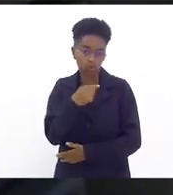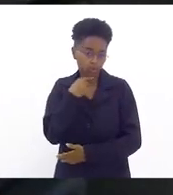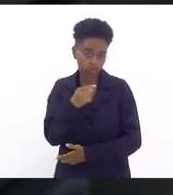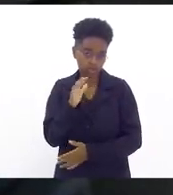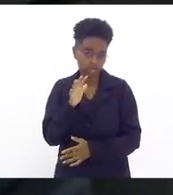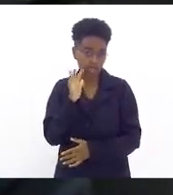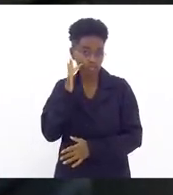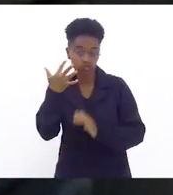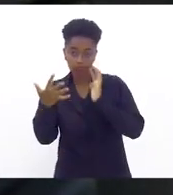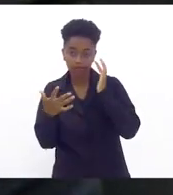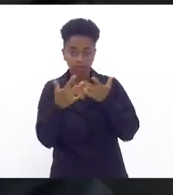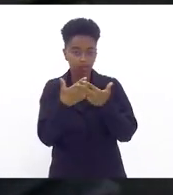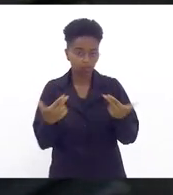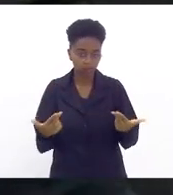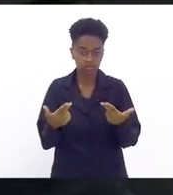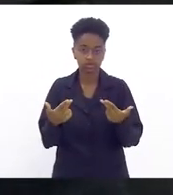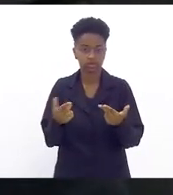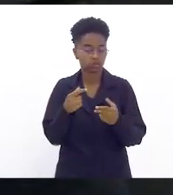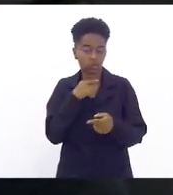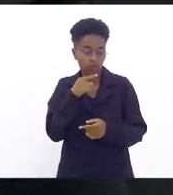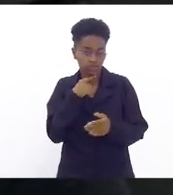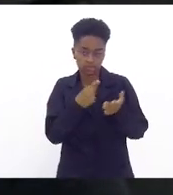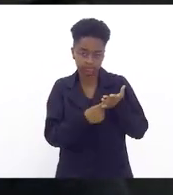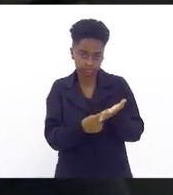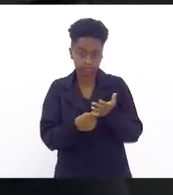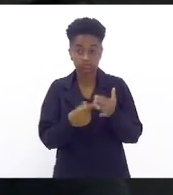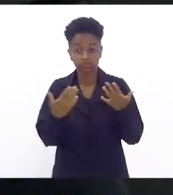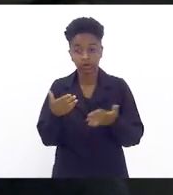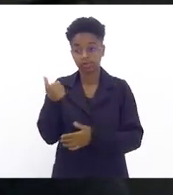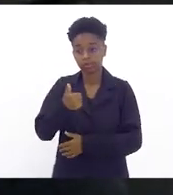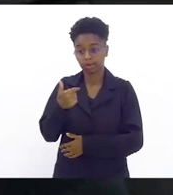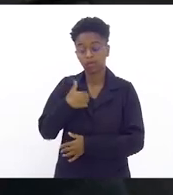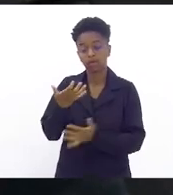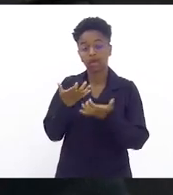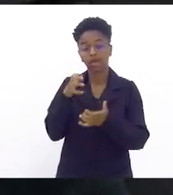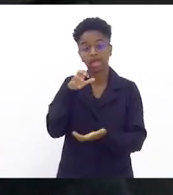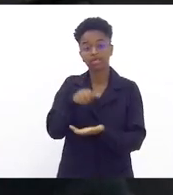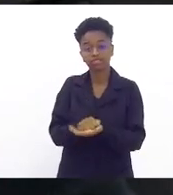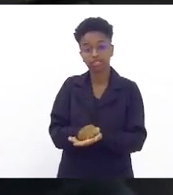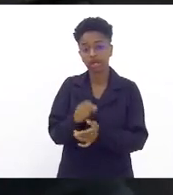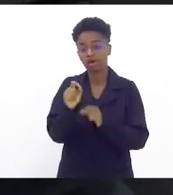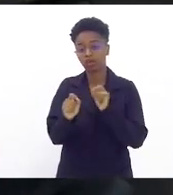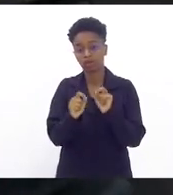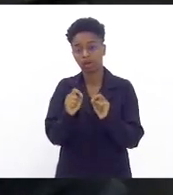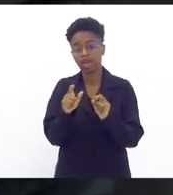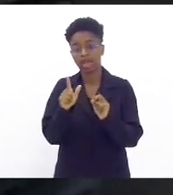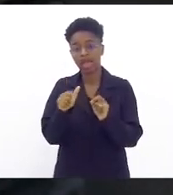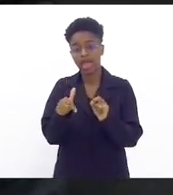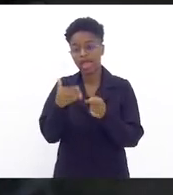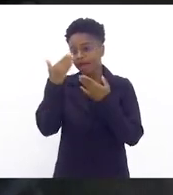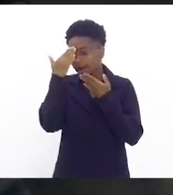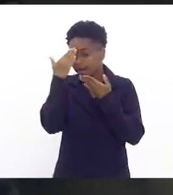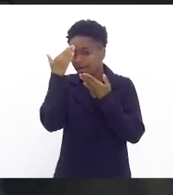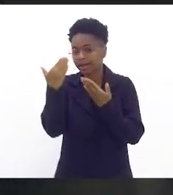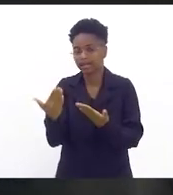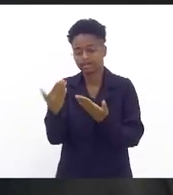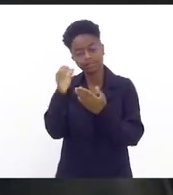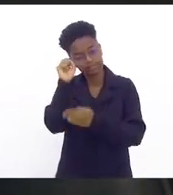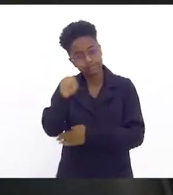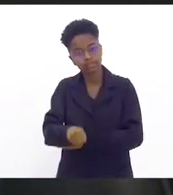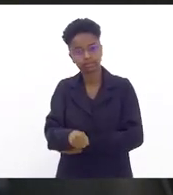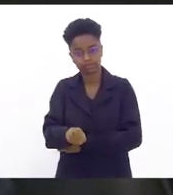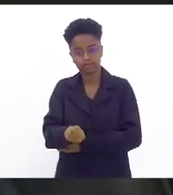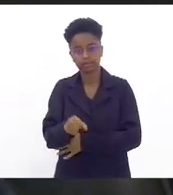as pactuações Então a primeira coisa que eu queria registrar aqui é o a minha o meu agradecimento sim